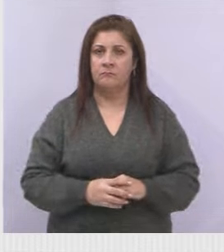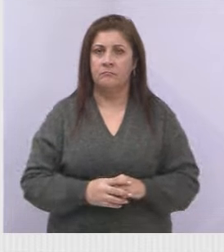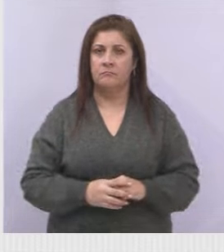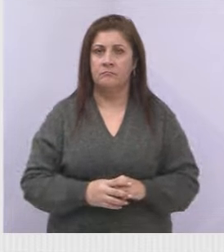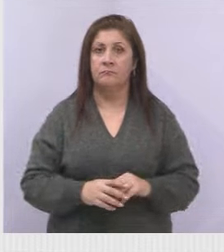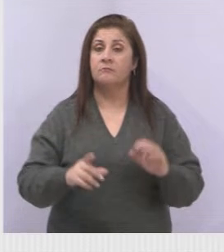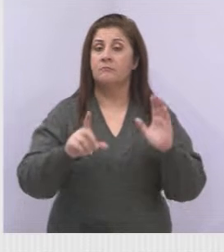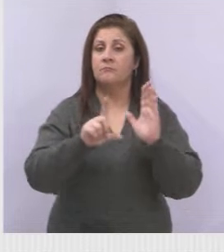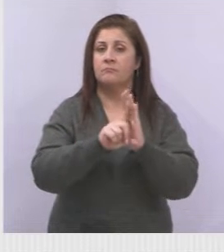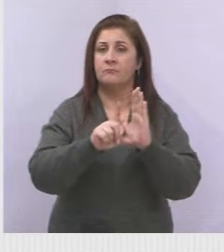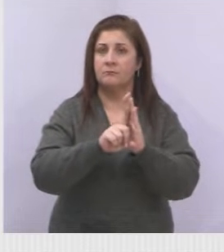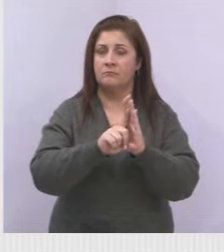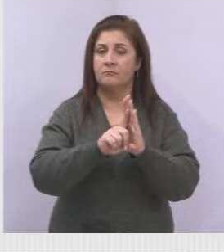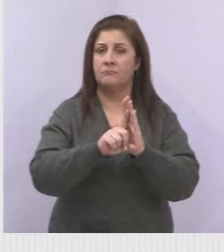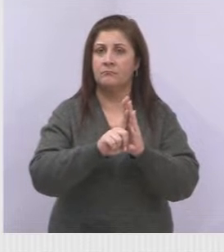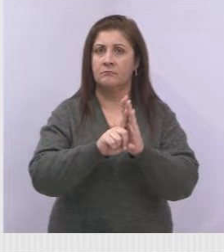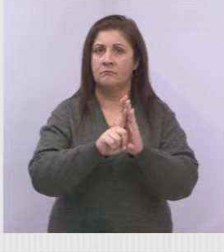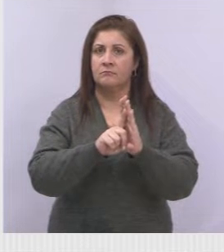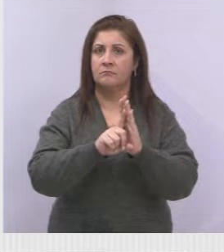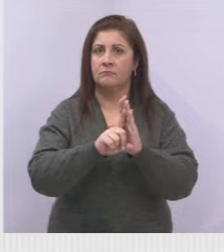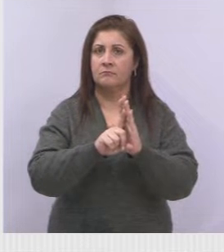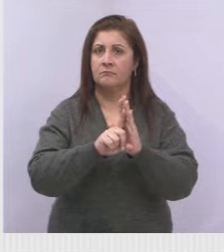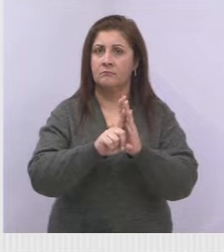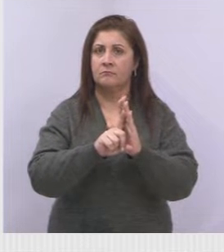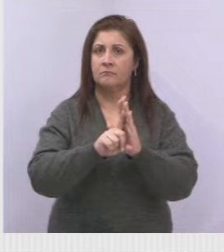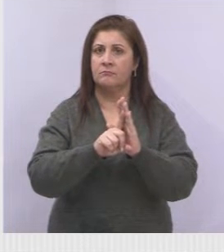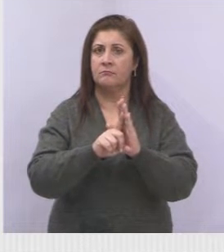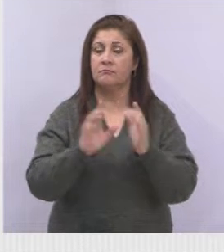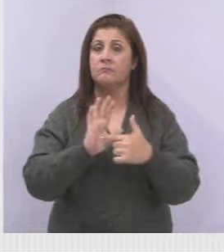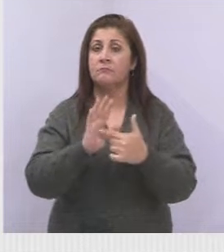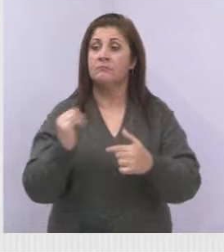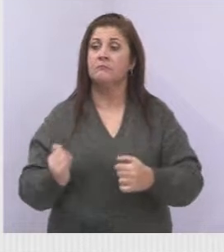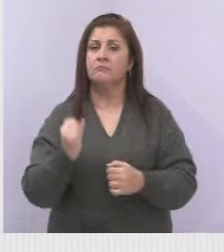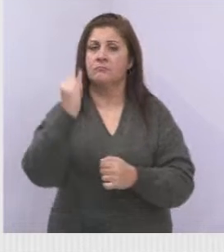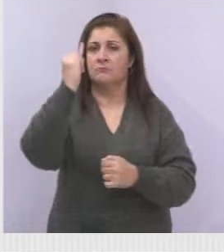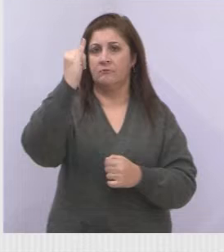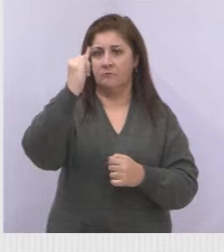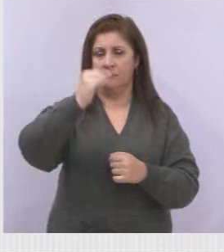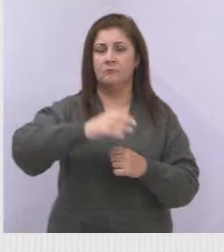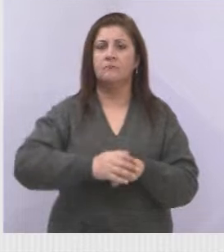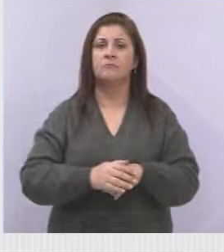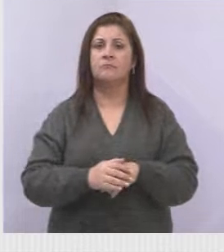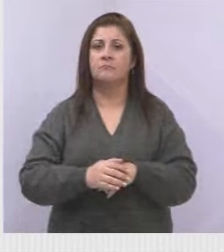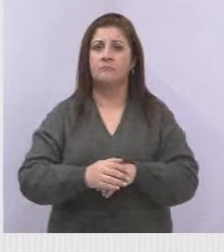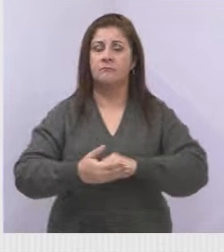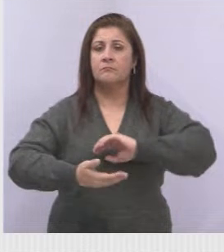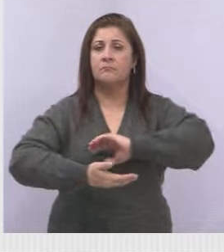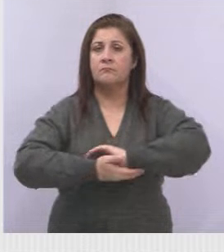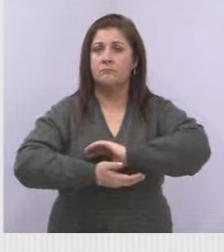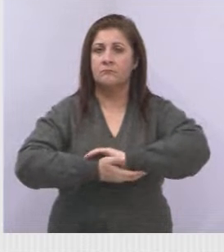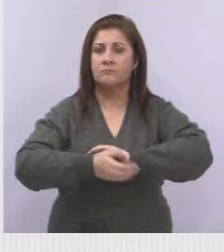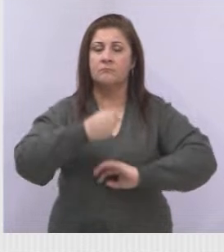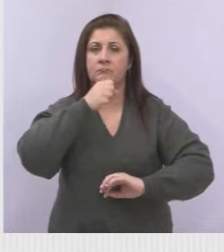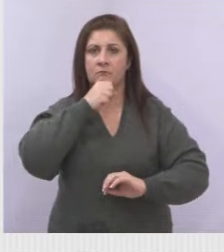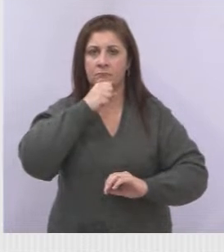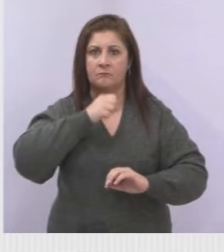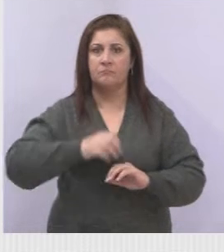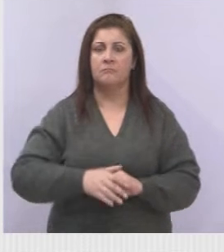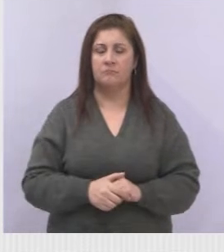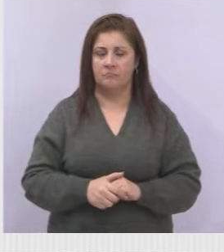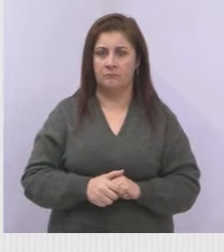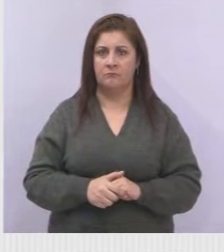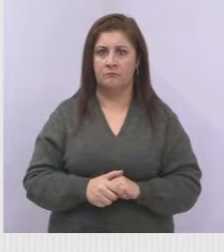a lei em vigor dê importância ímpar para a defesa dos direitos dos idosos,